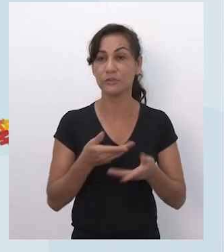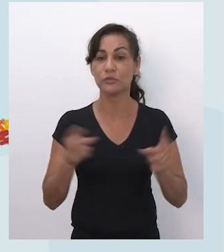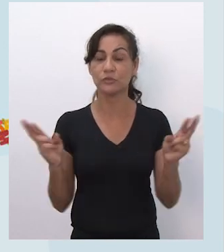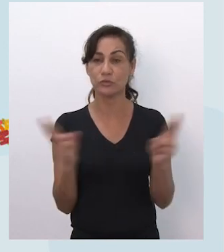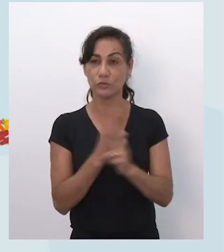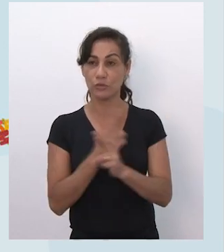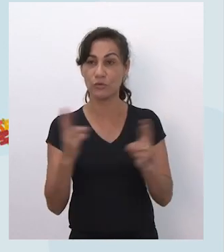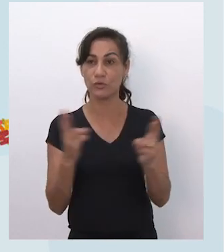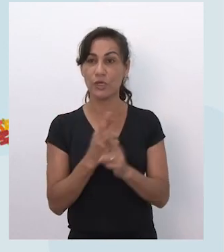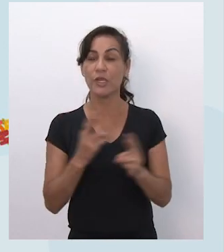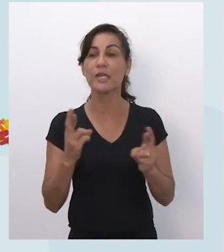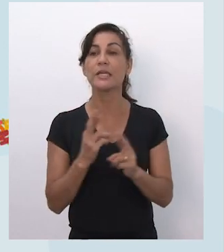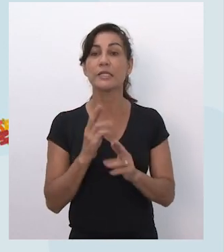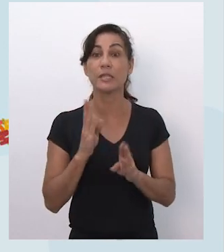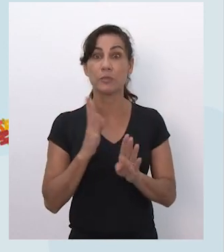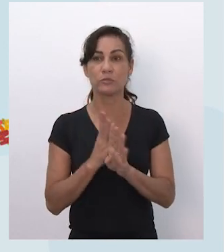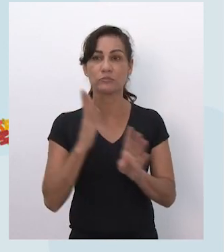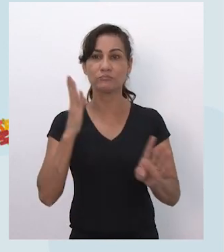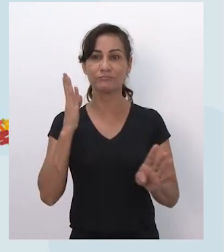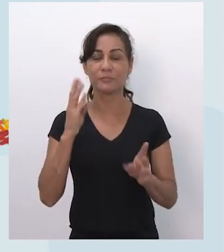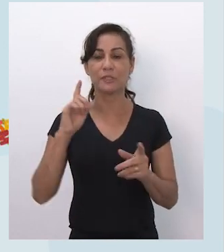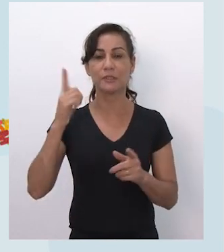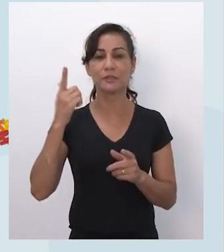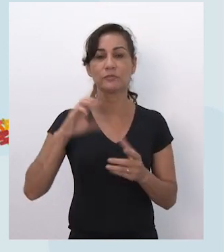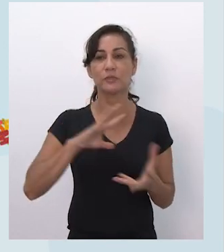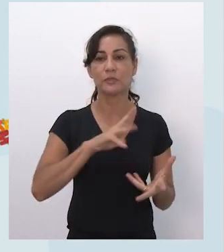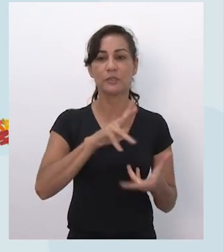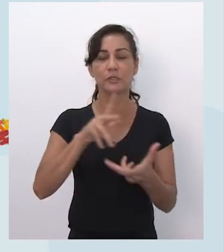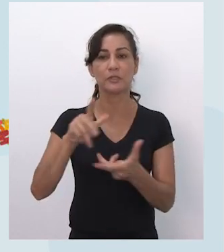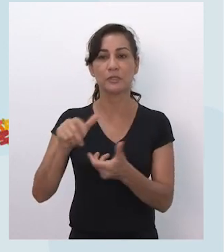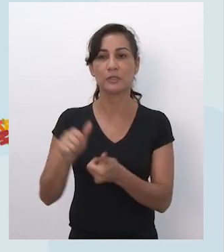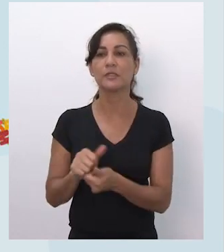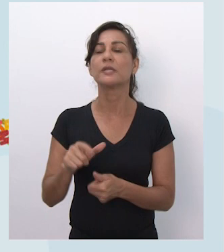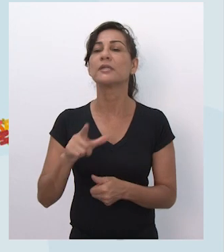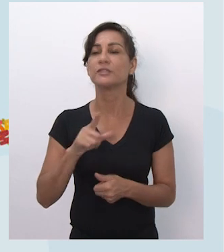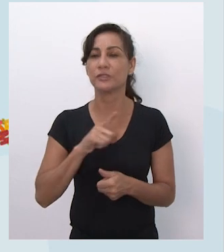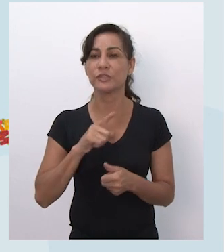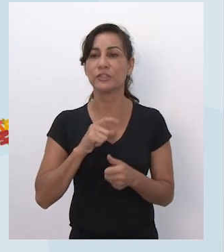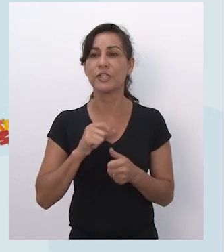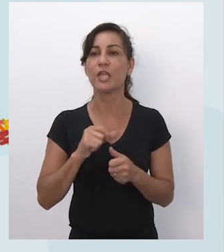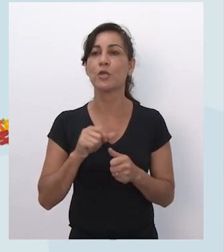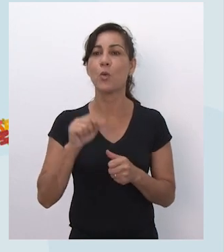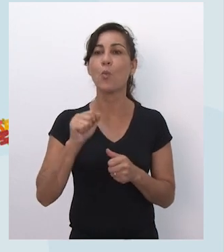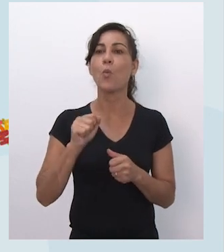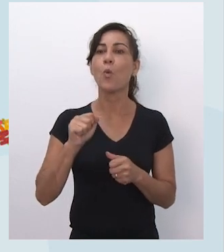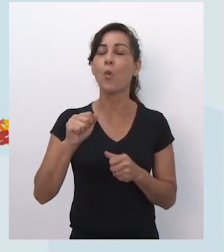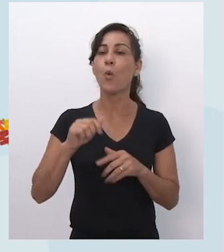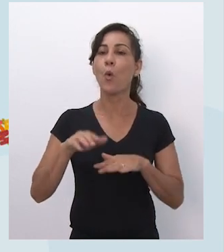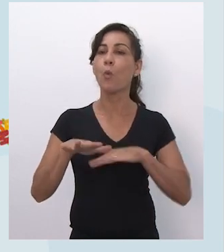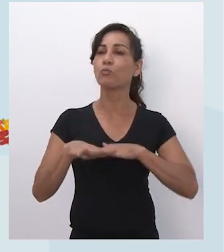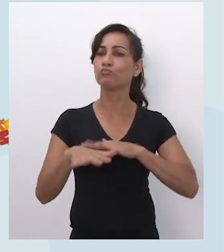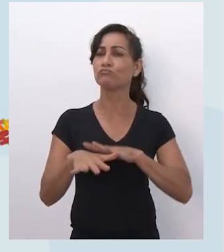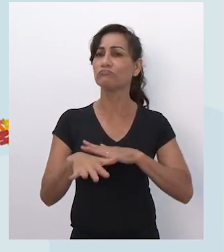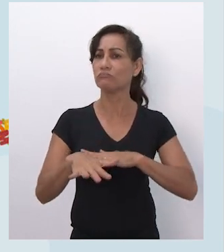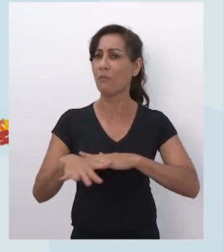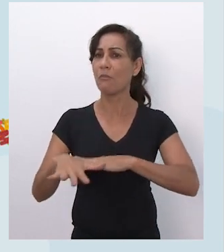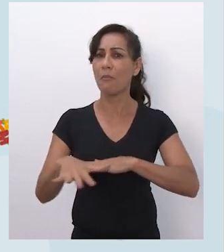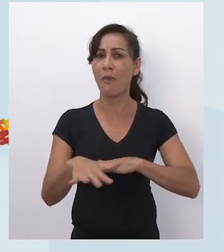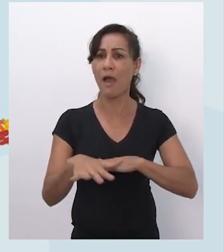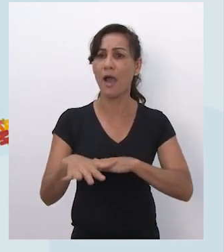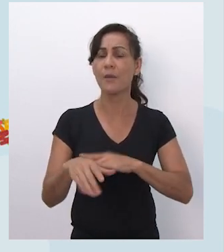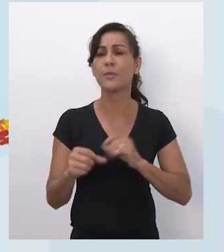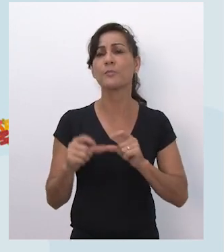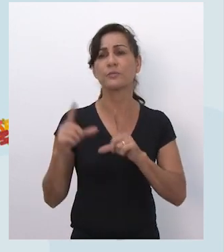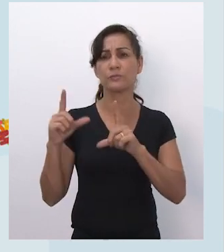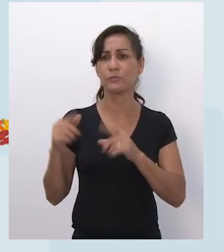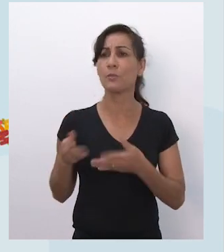e dos fenômenos geográficos em diferentes escalas. Então, a gente tem um mapa aí, né, com as letrinhas que tenta ilustrar,